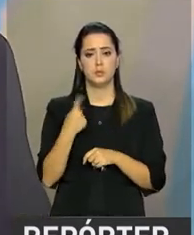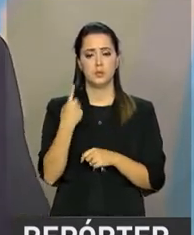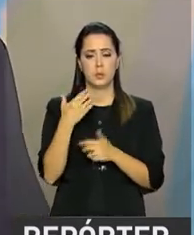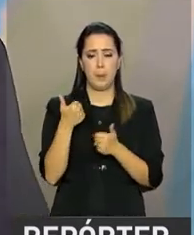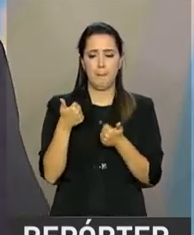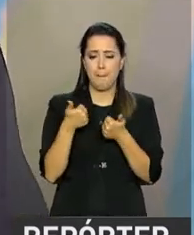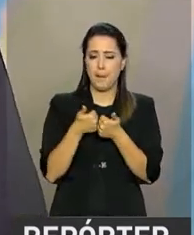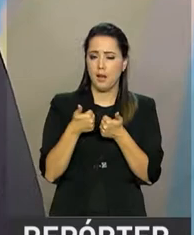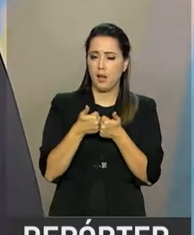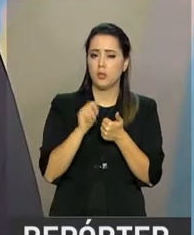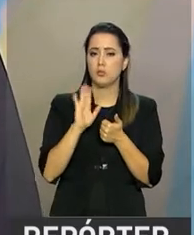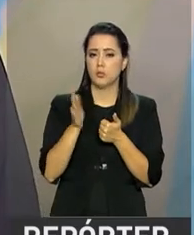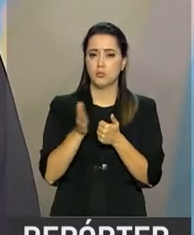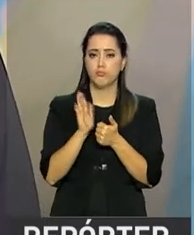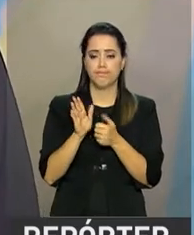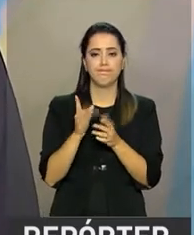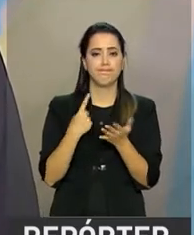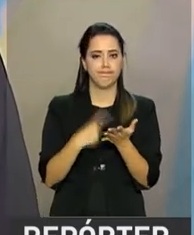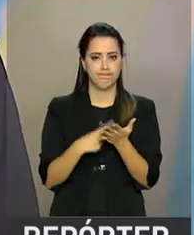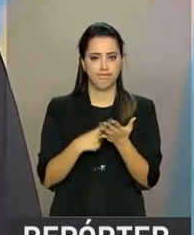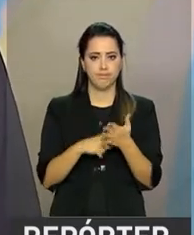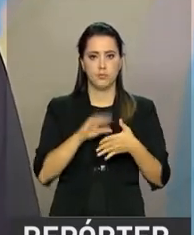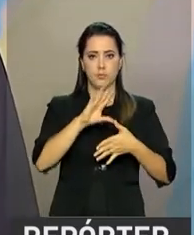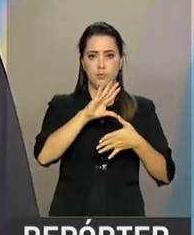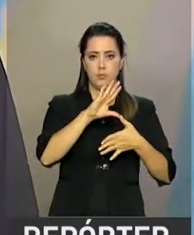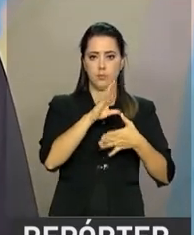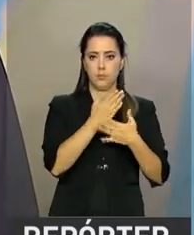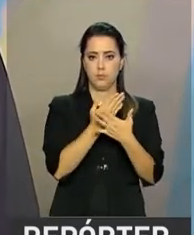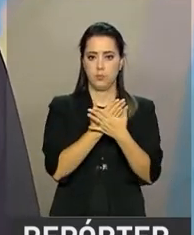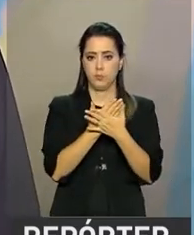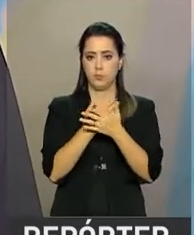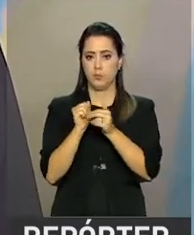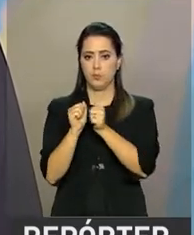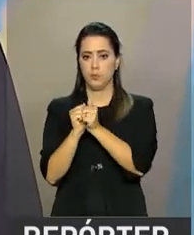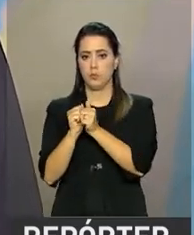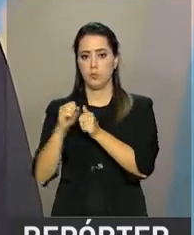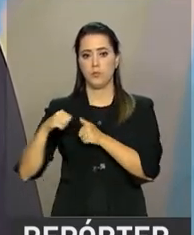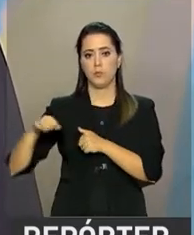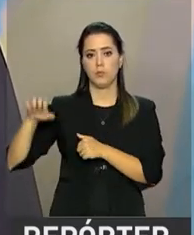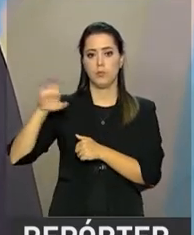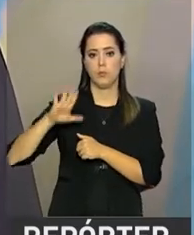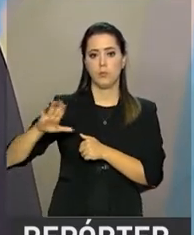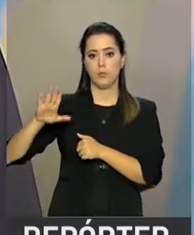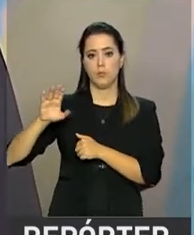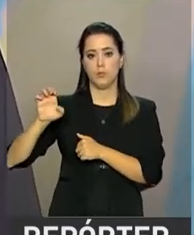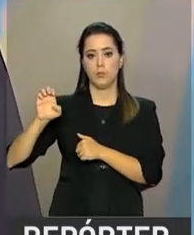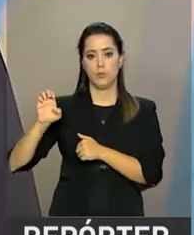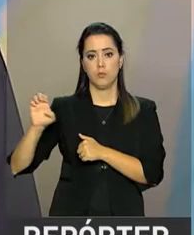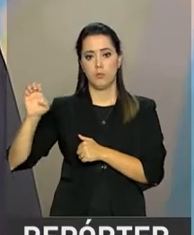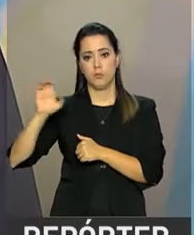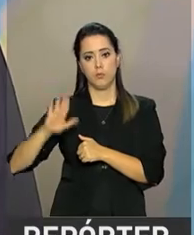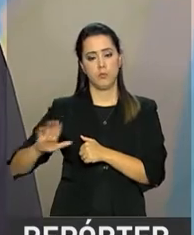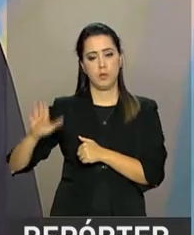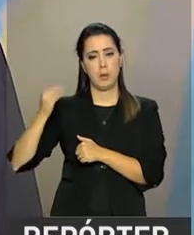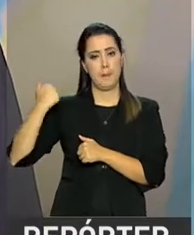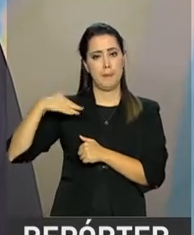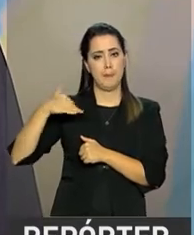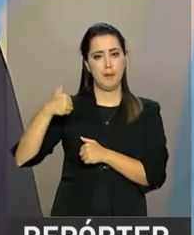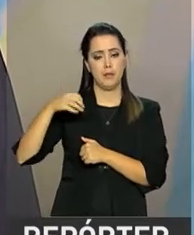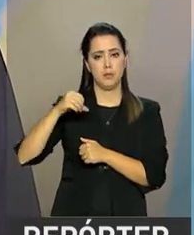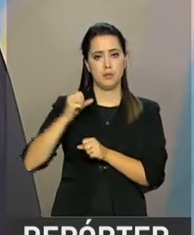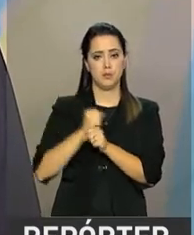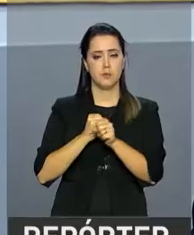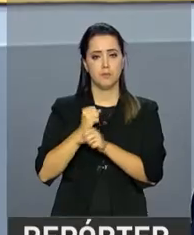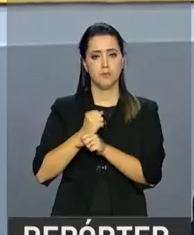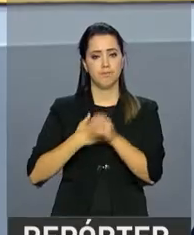passo de fechar este acordo mercosul-união europeia que volto a dizer a data de mais de 19